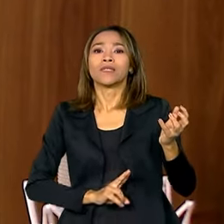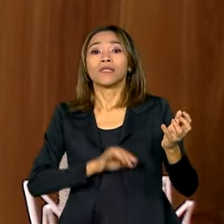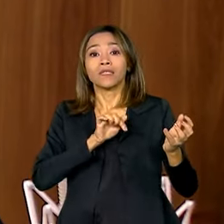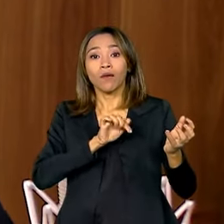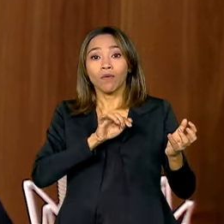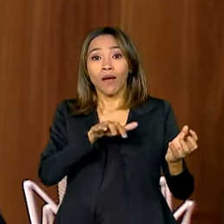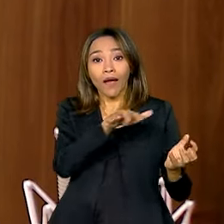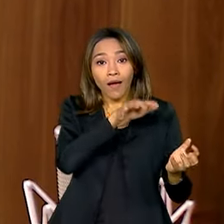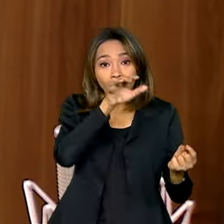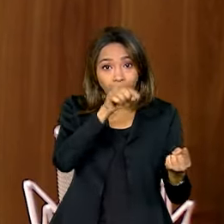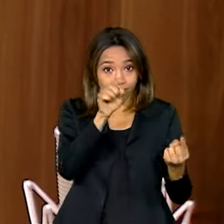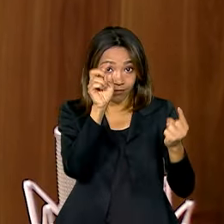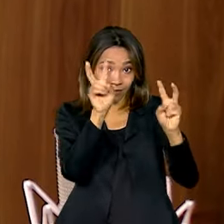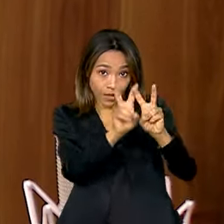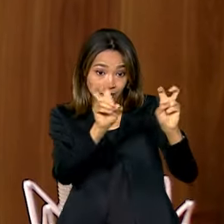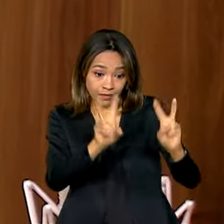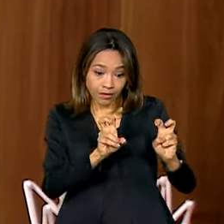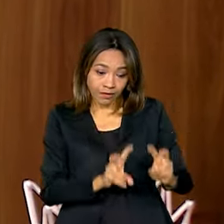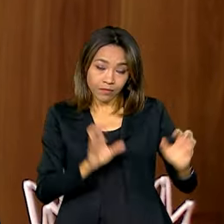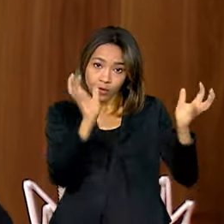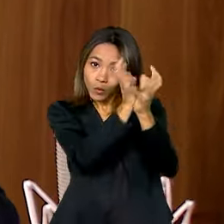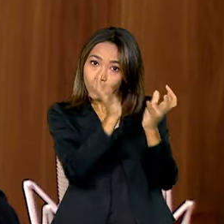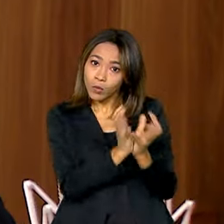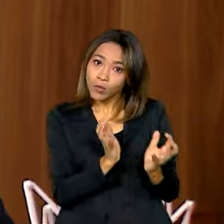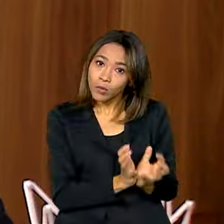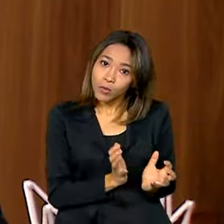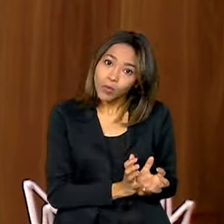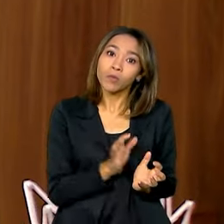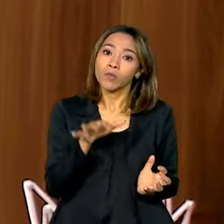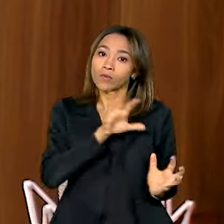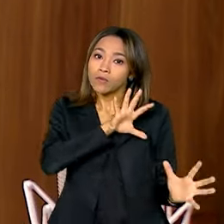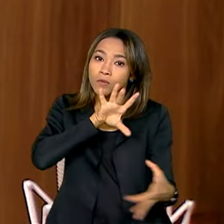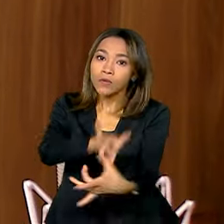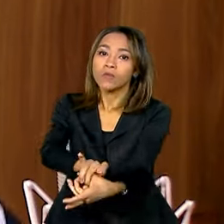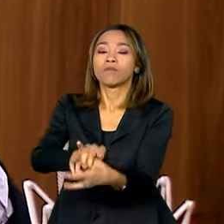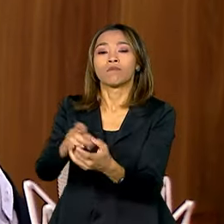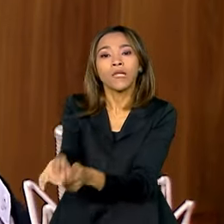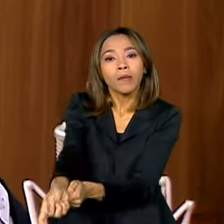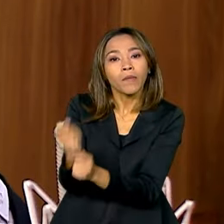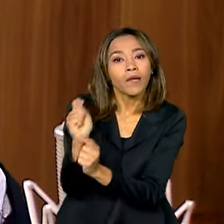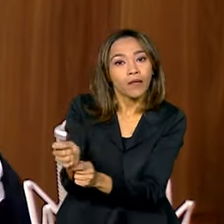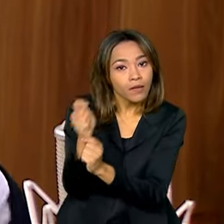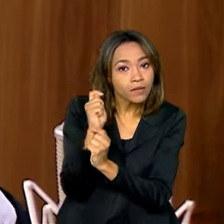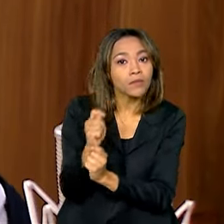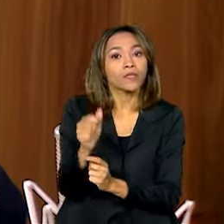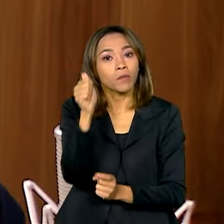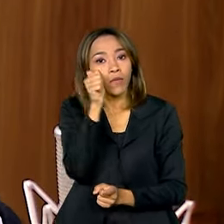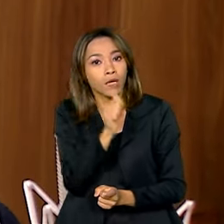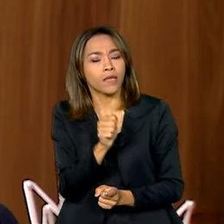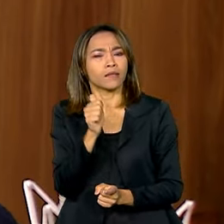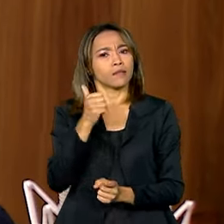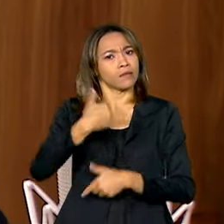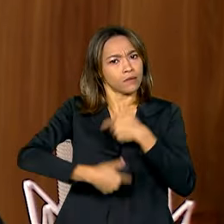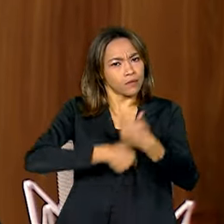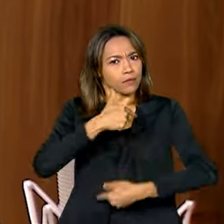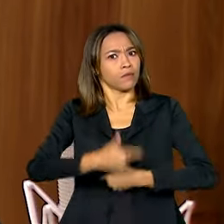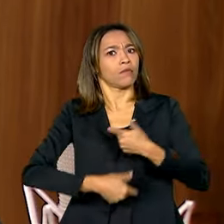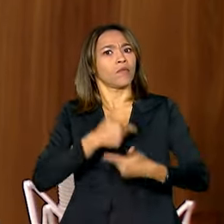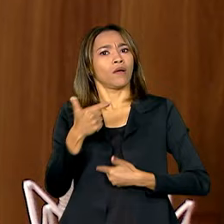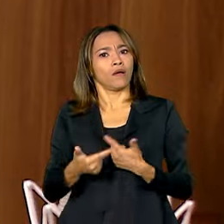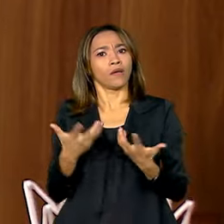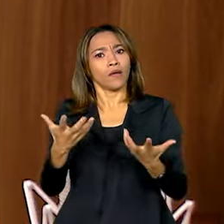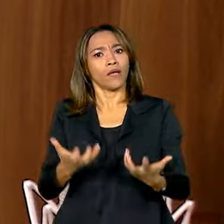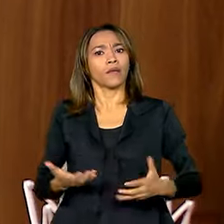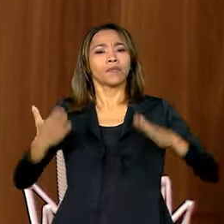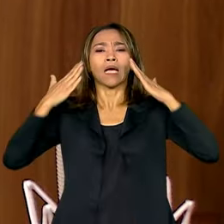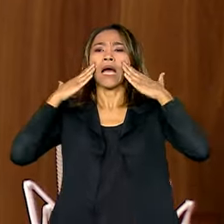setores da pesca e da aquicultura que tem mulheres que atuam com destaque. Nós queremos